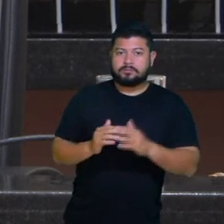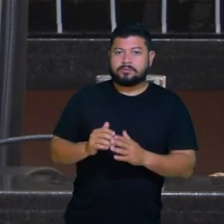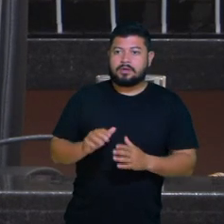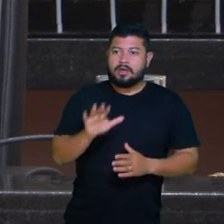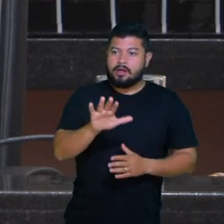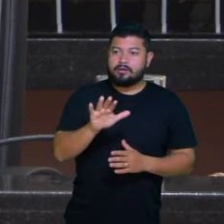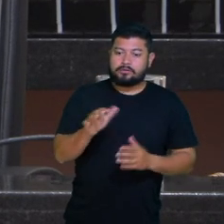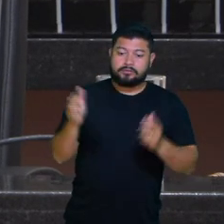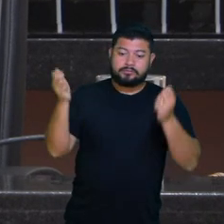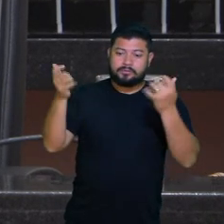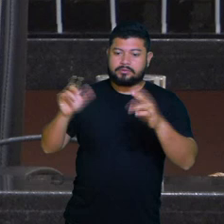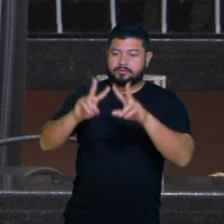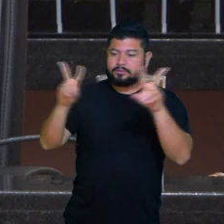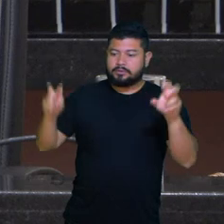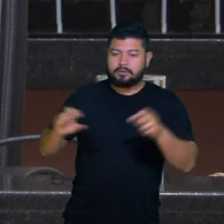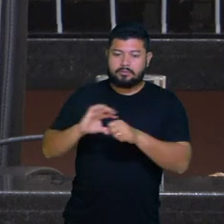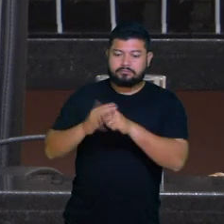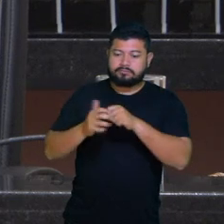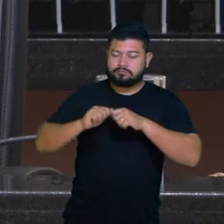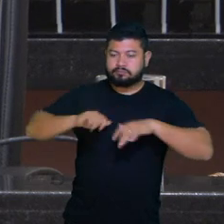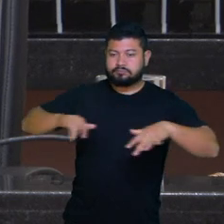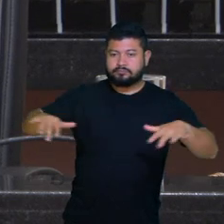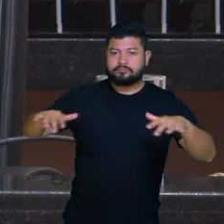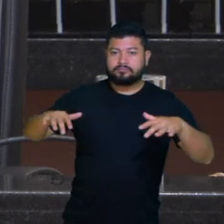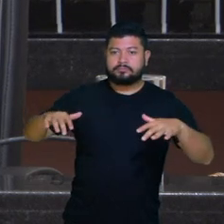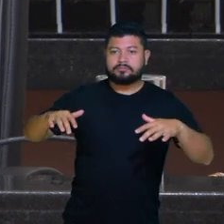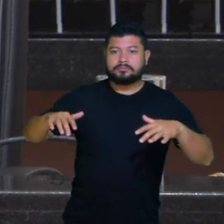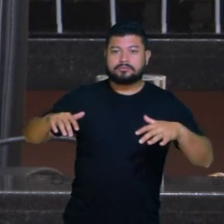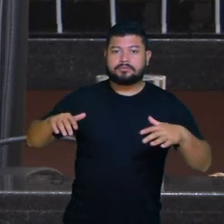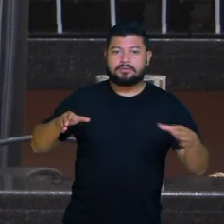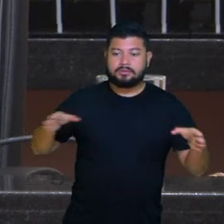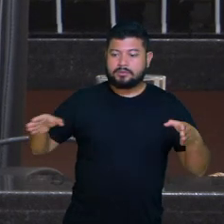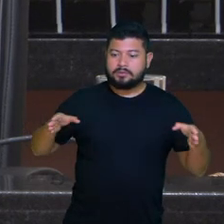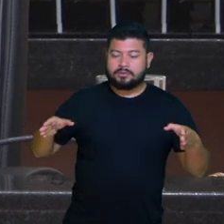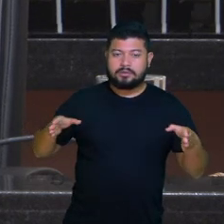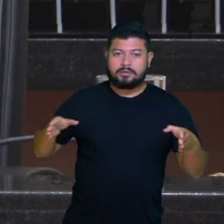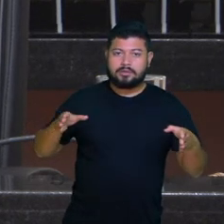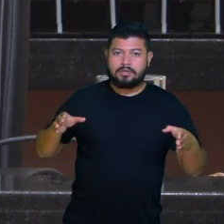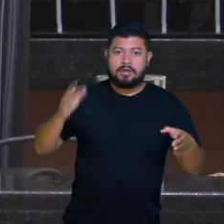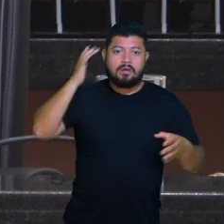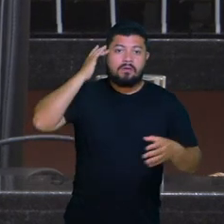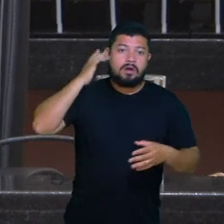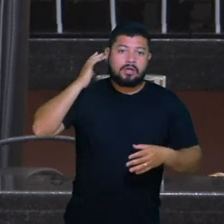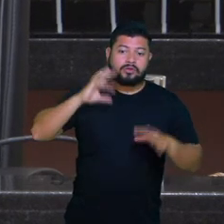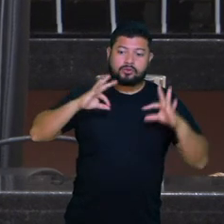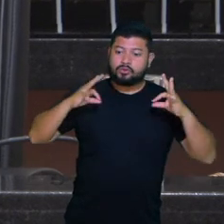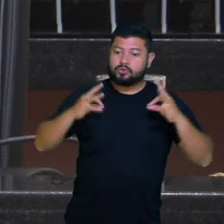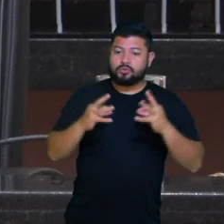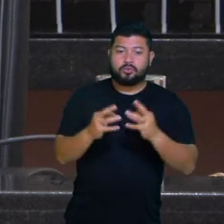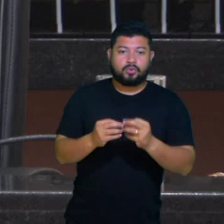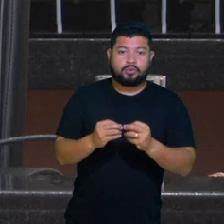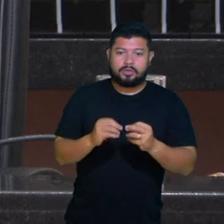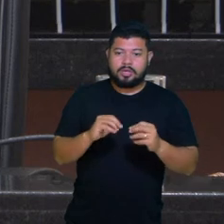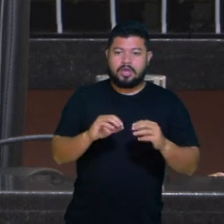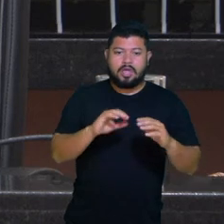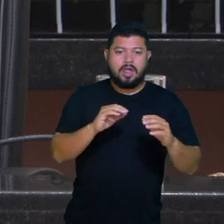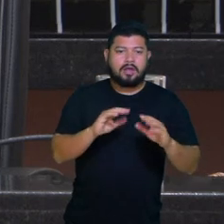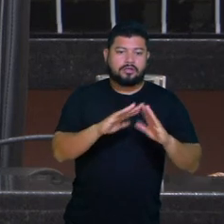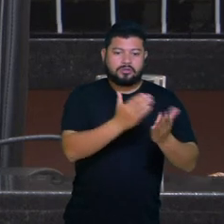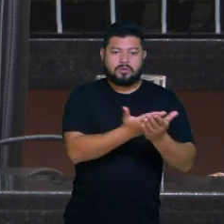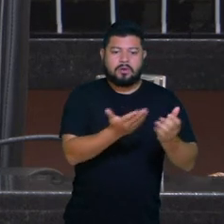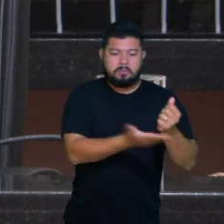que foi colocado aqui eh eu acho que não foram só as escolas da Educação Básica todos nós sofremos com a pandemia nós